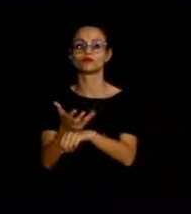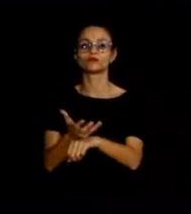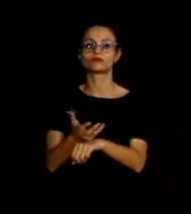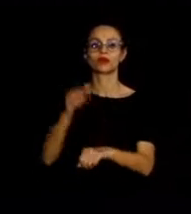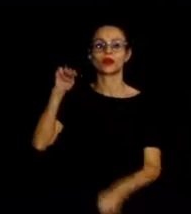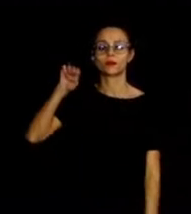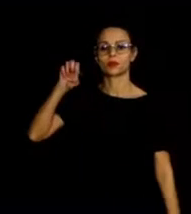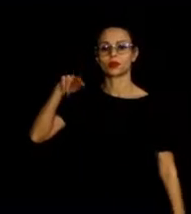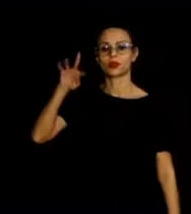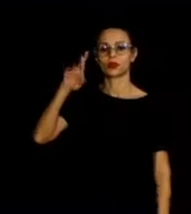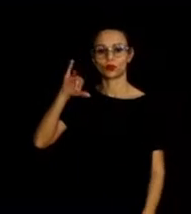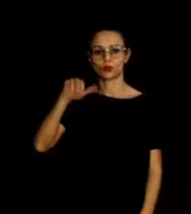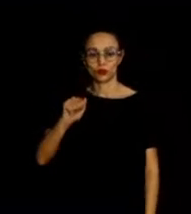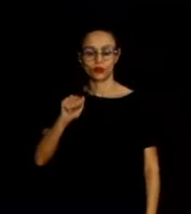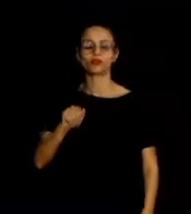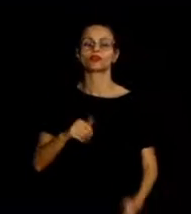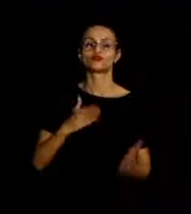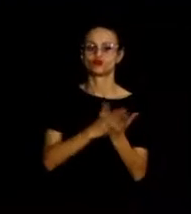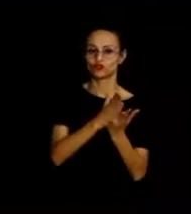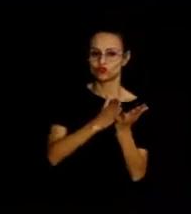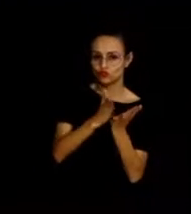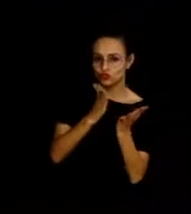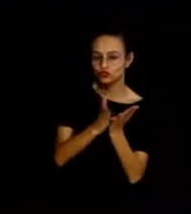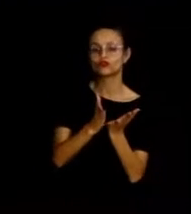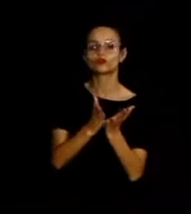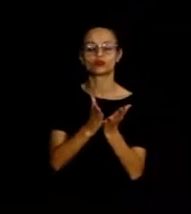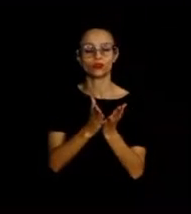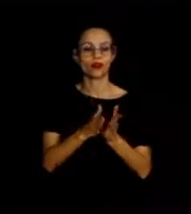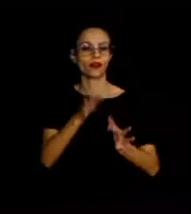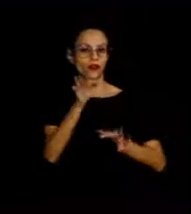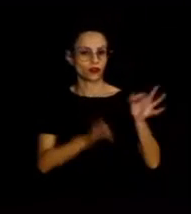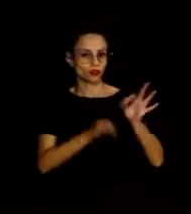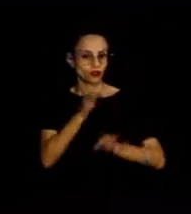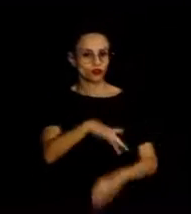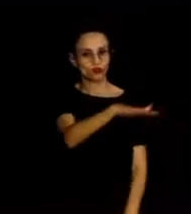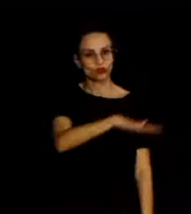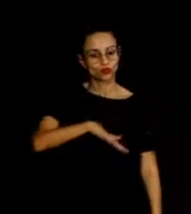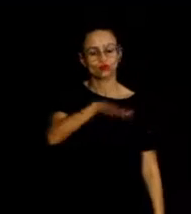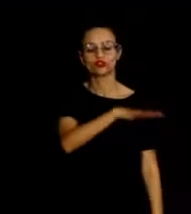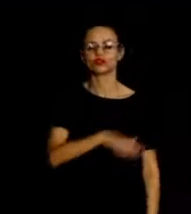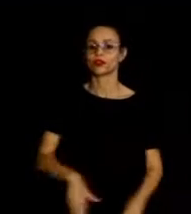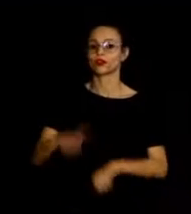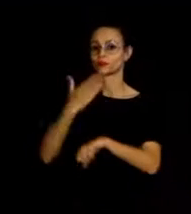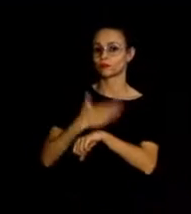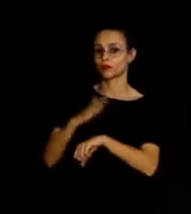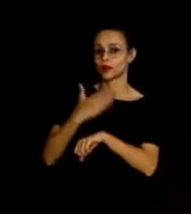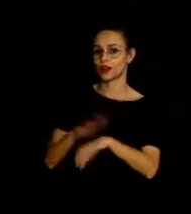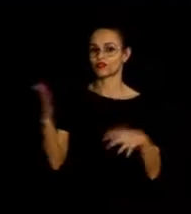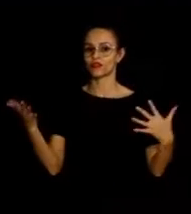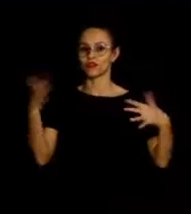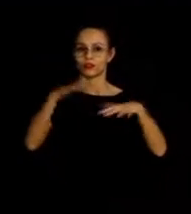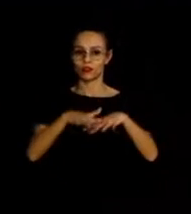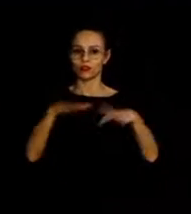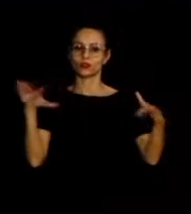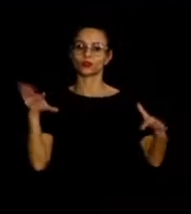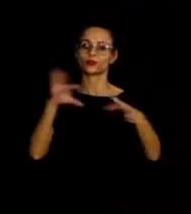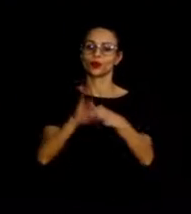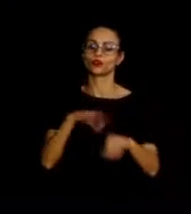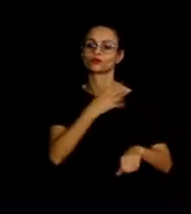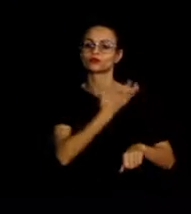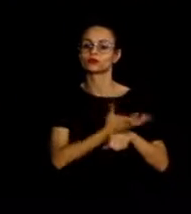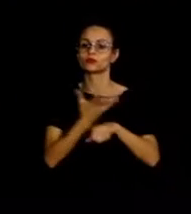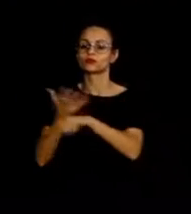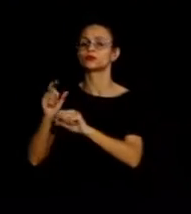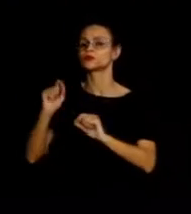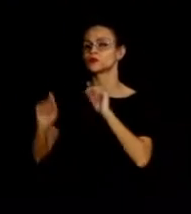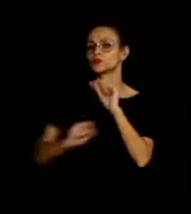methuen em carreira jurídica programa de design de carreira jurídica prática integradora disciplinas que